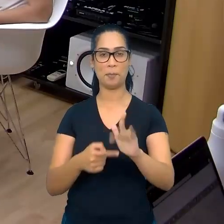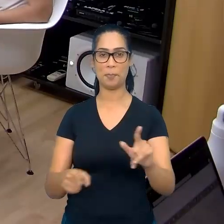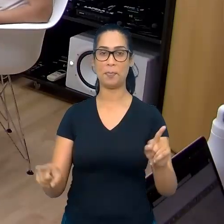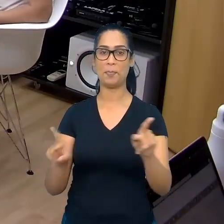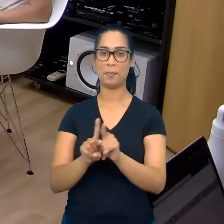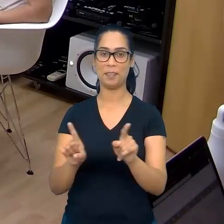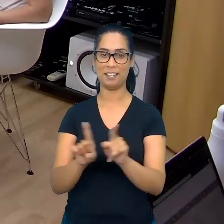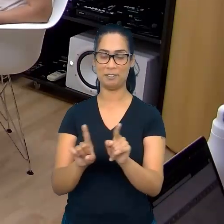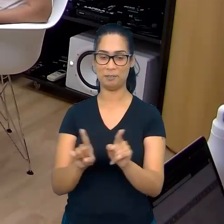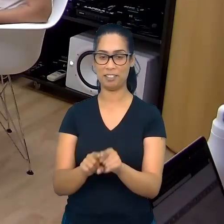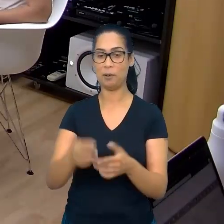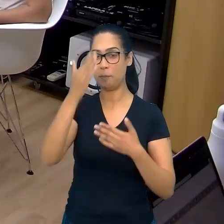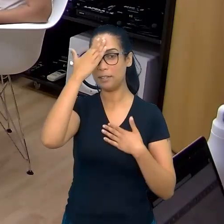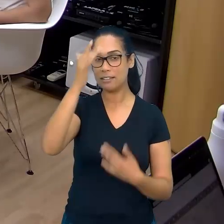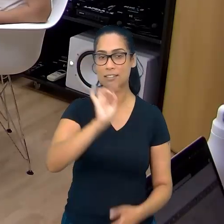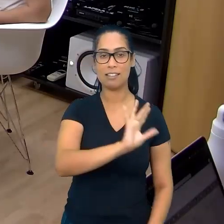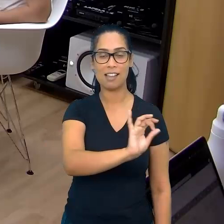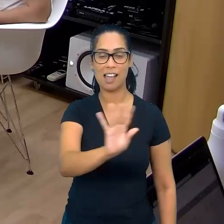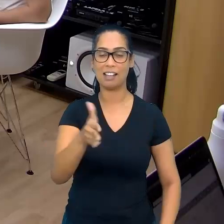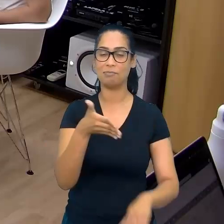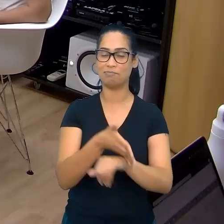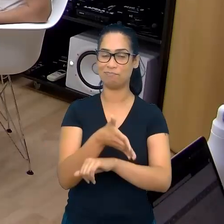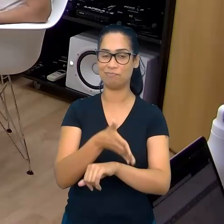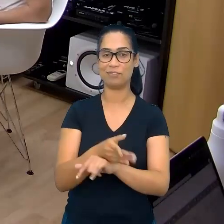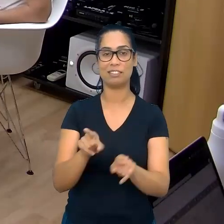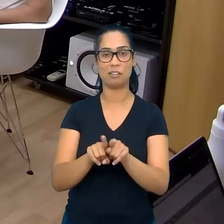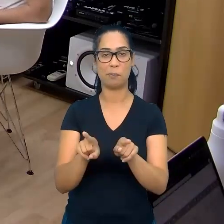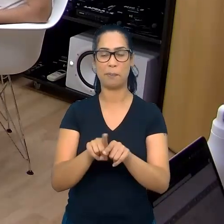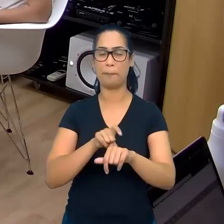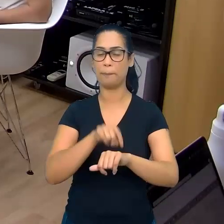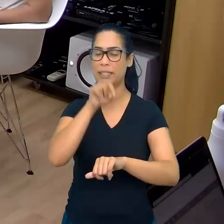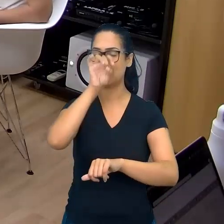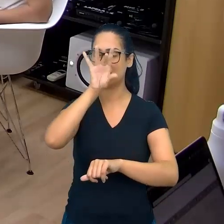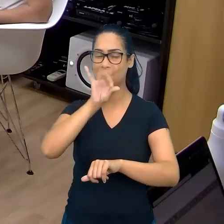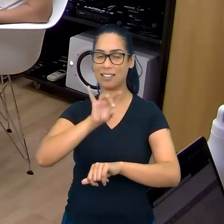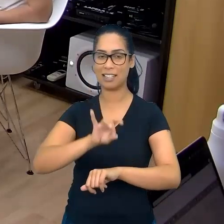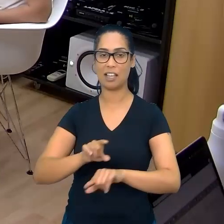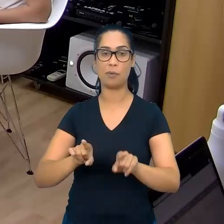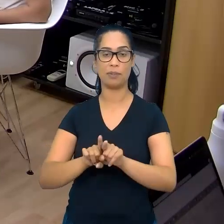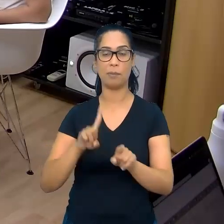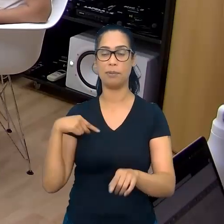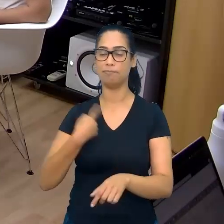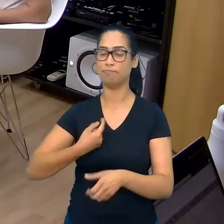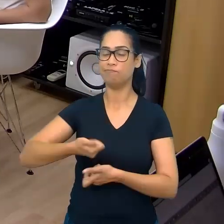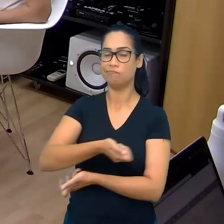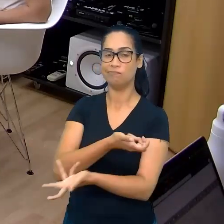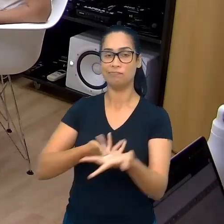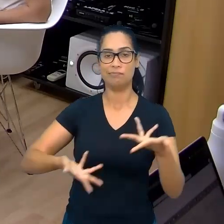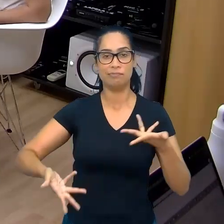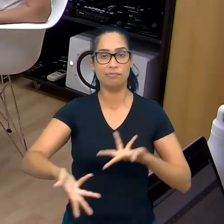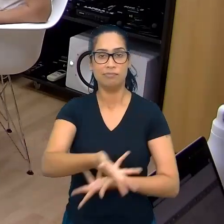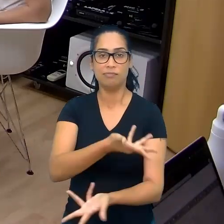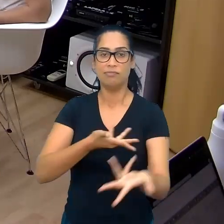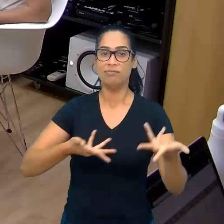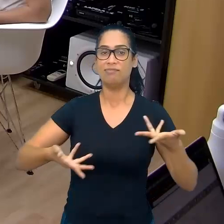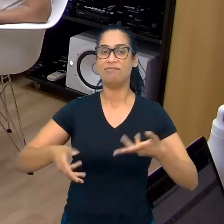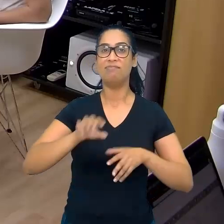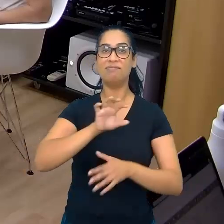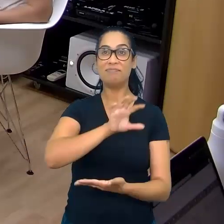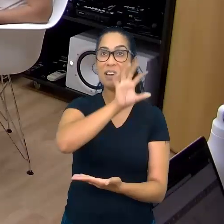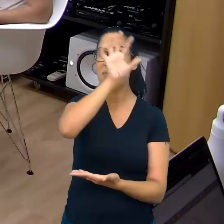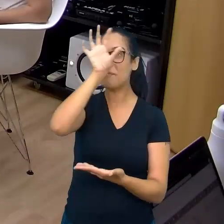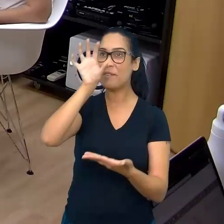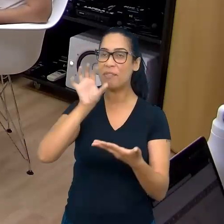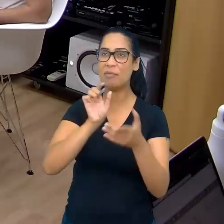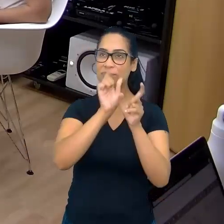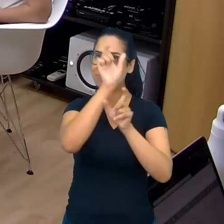participação interação de vocês foi uma um momento muito legal a gente ouvi-los né por palavras ali na nuvem